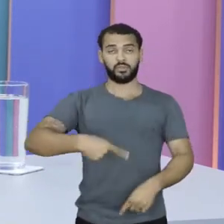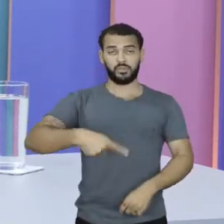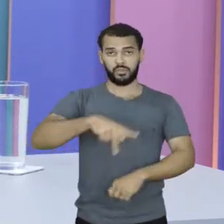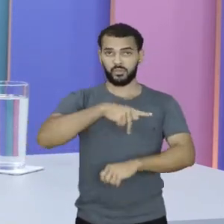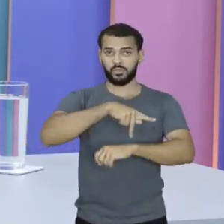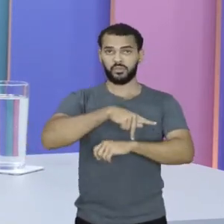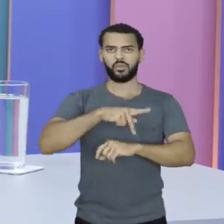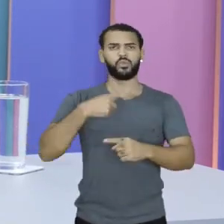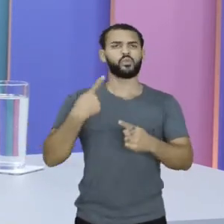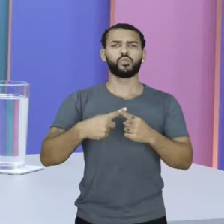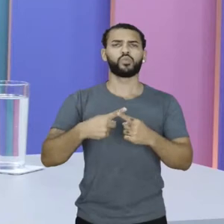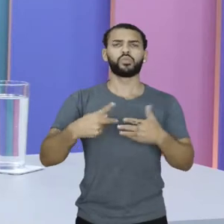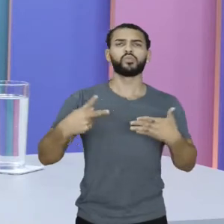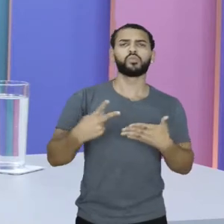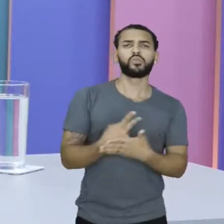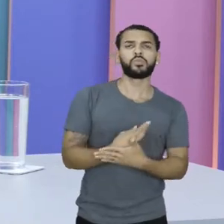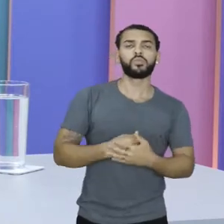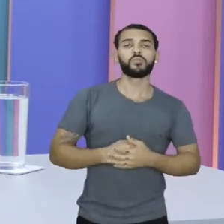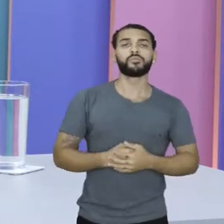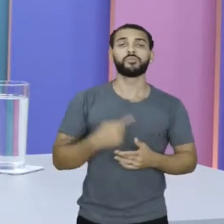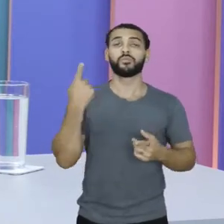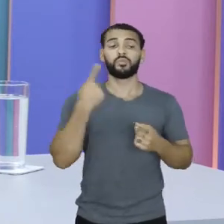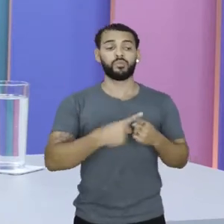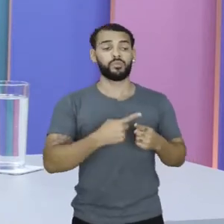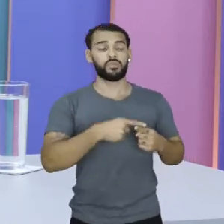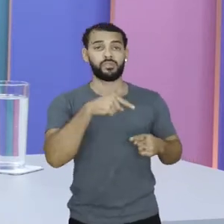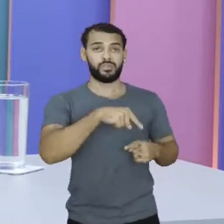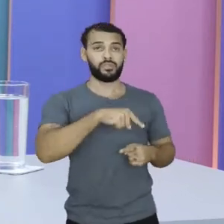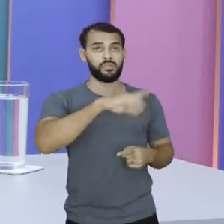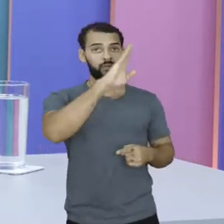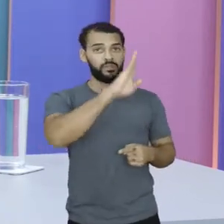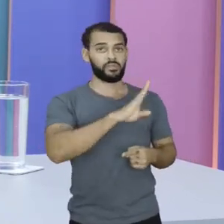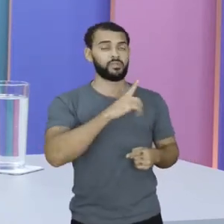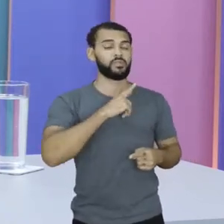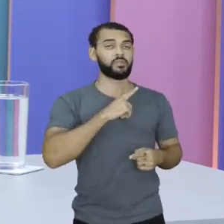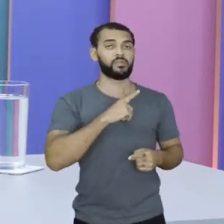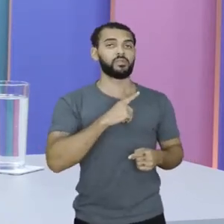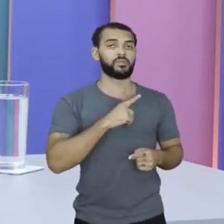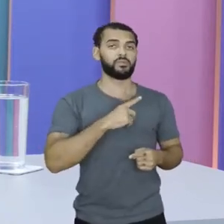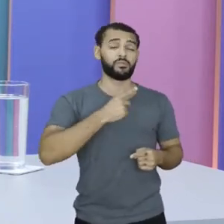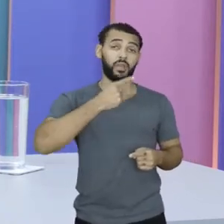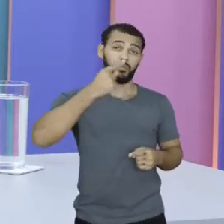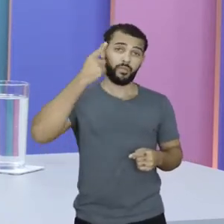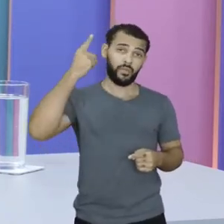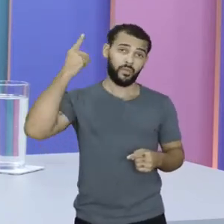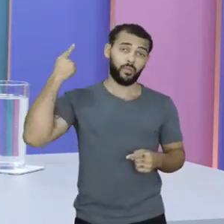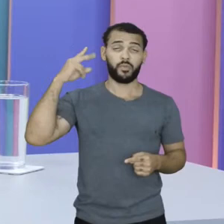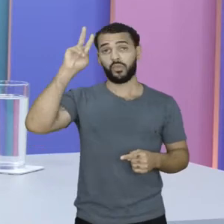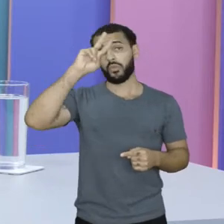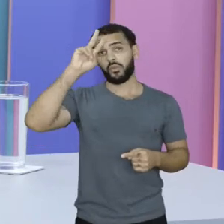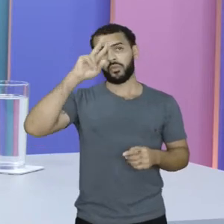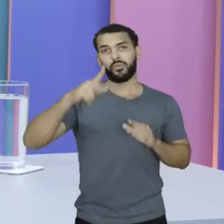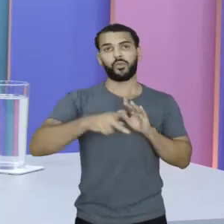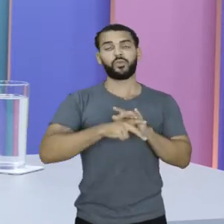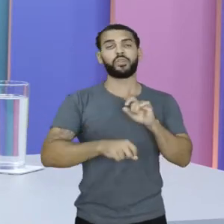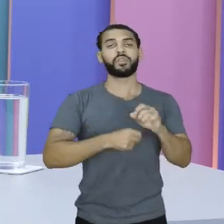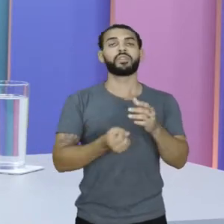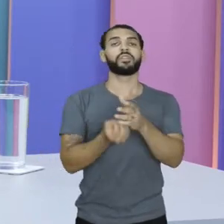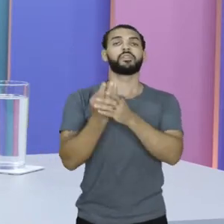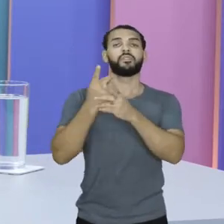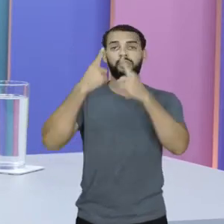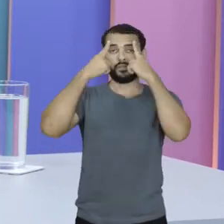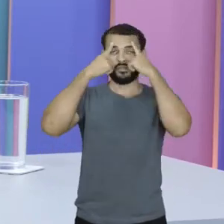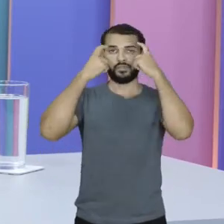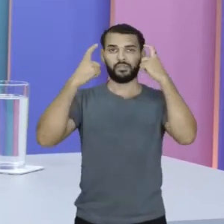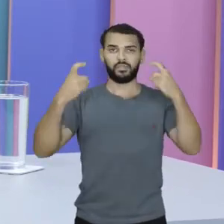se dá fundamentalmente que é um país que historicamente foi construído, né, a partir da violência, né, da